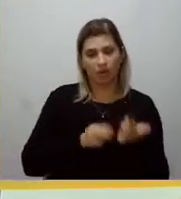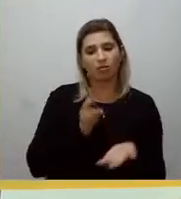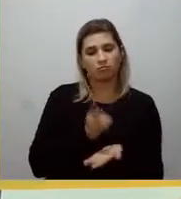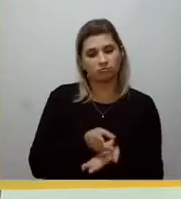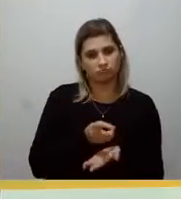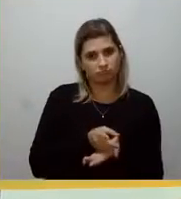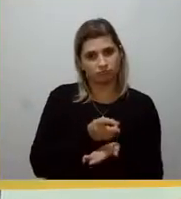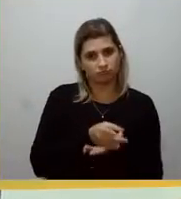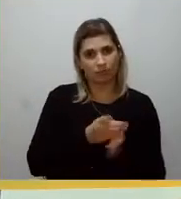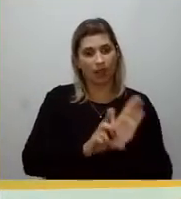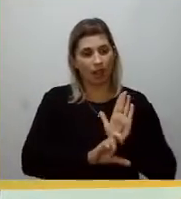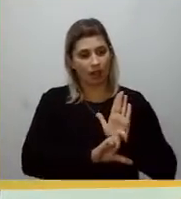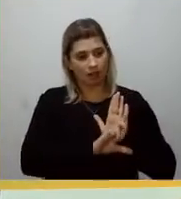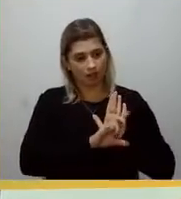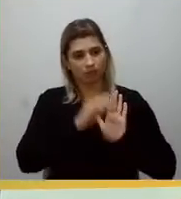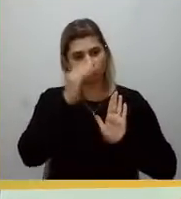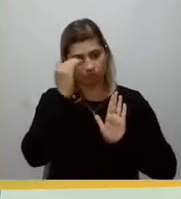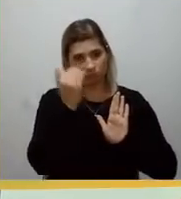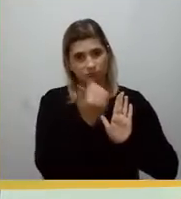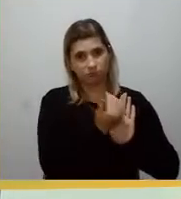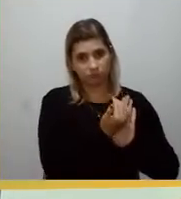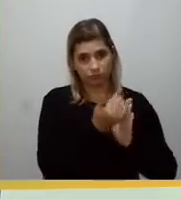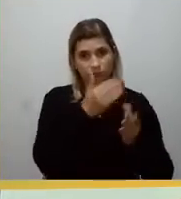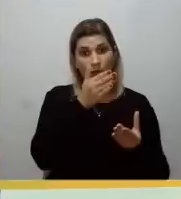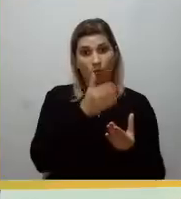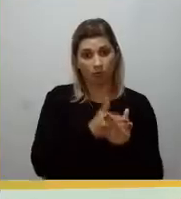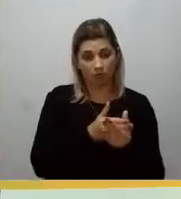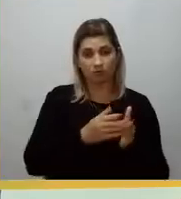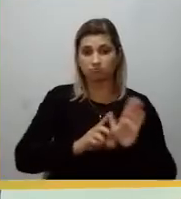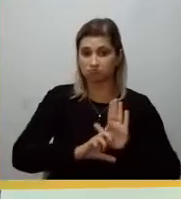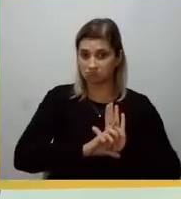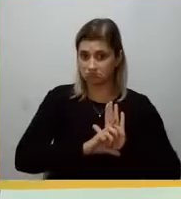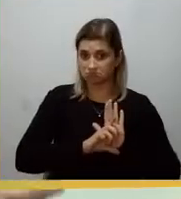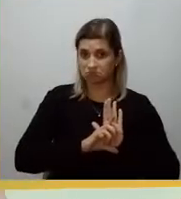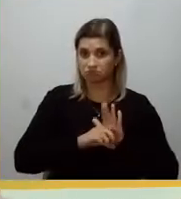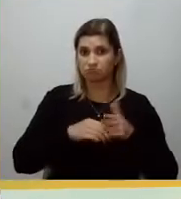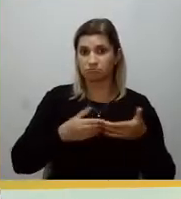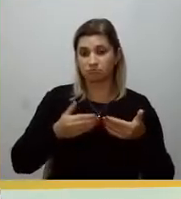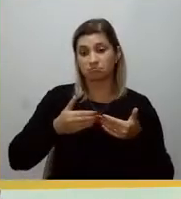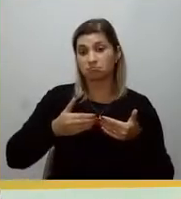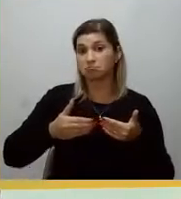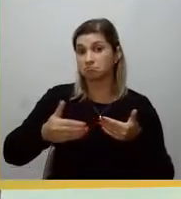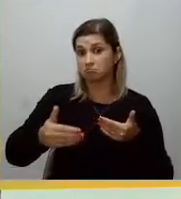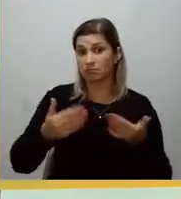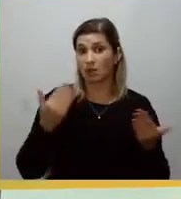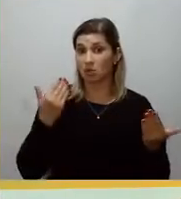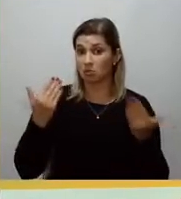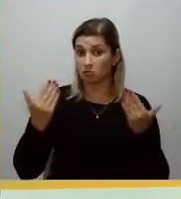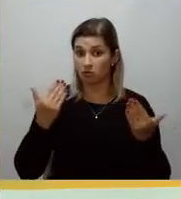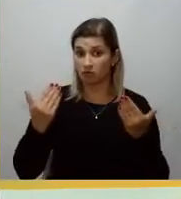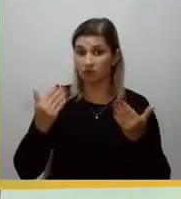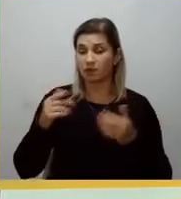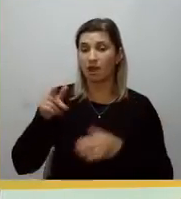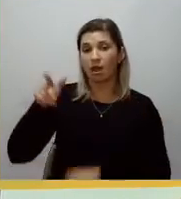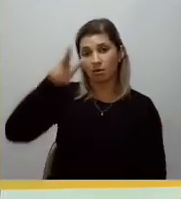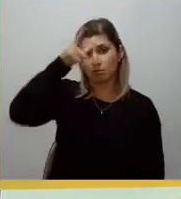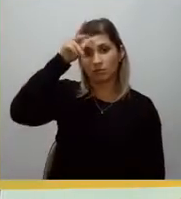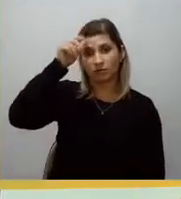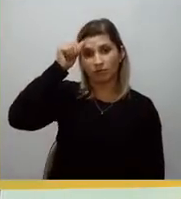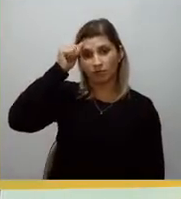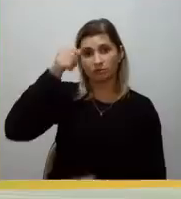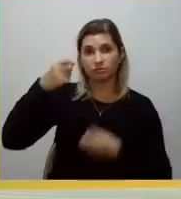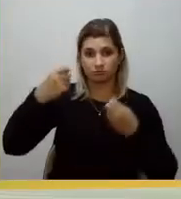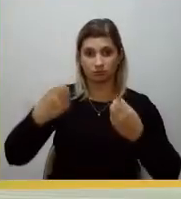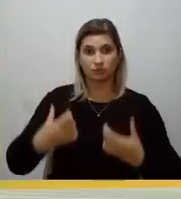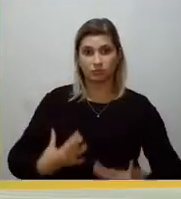foi cumprida, o processo foi considerado legal. A partir daí, qualquer dúvida, cabe à prefeitura explicar.